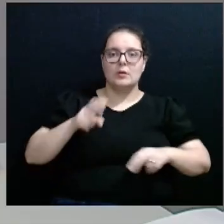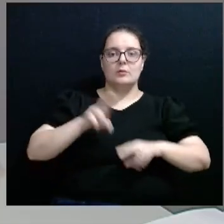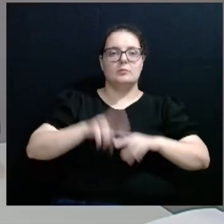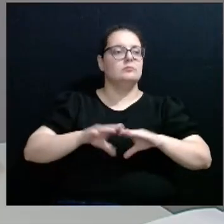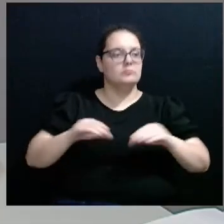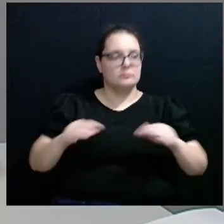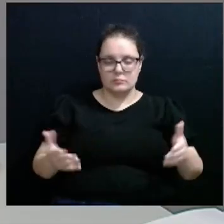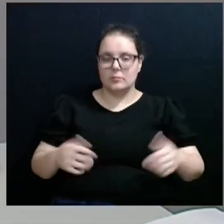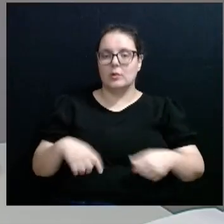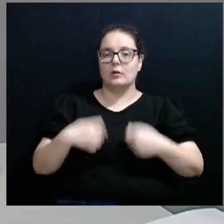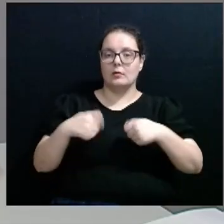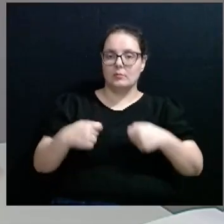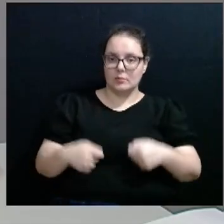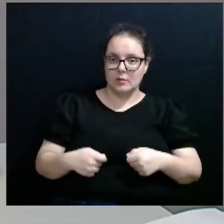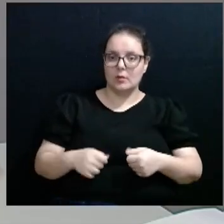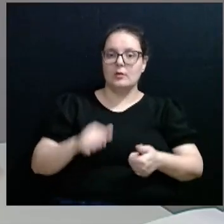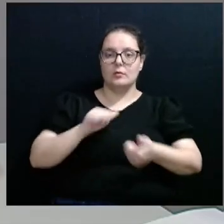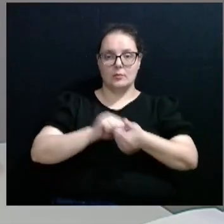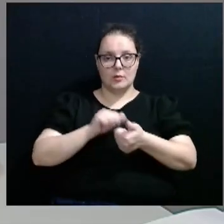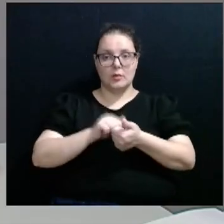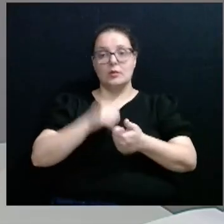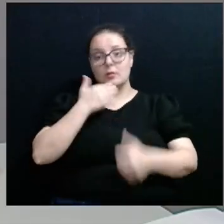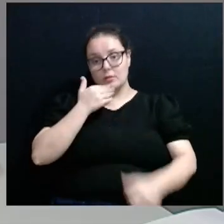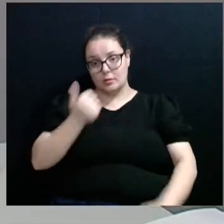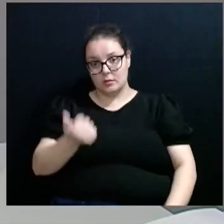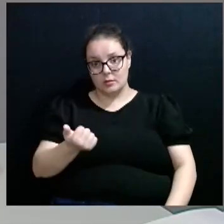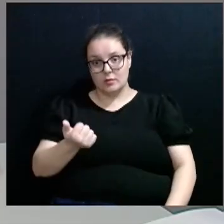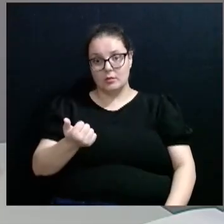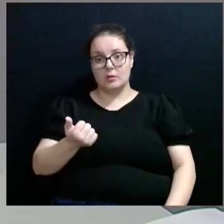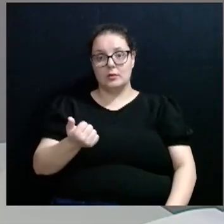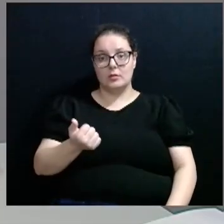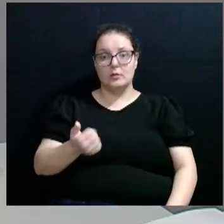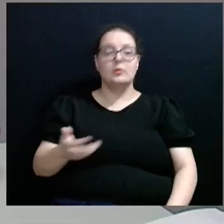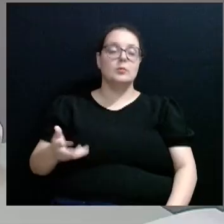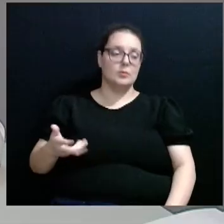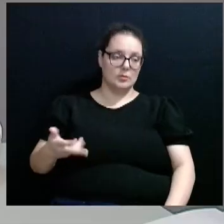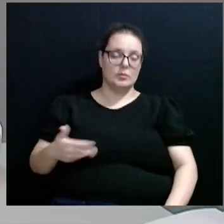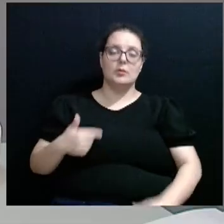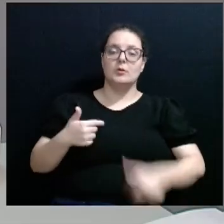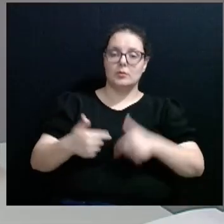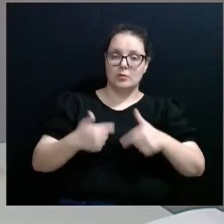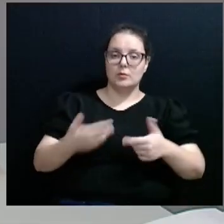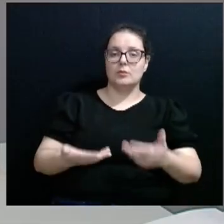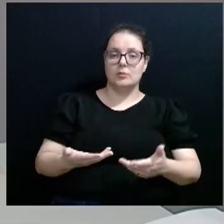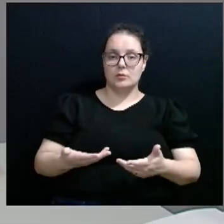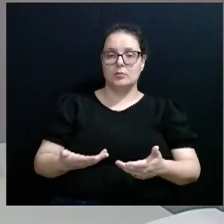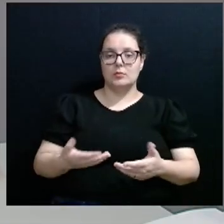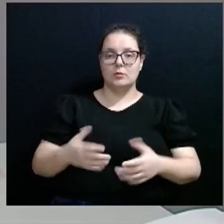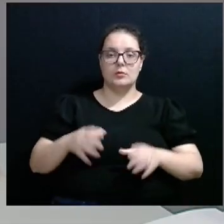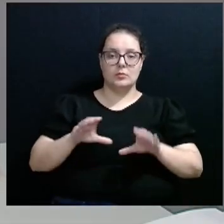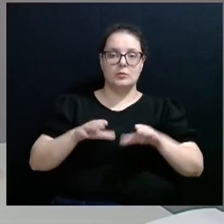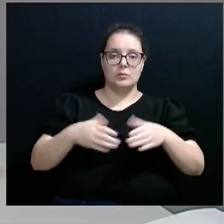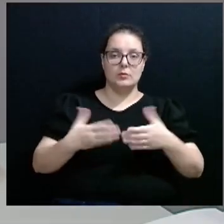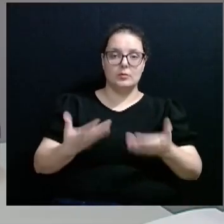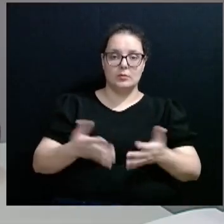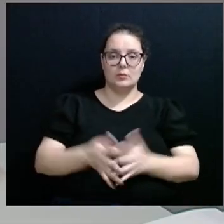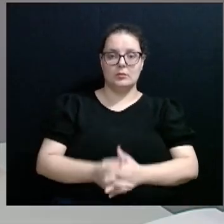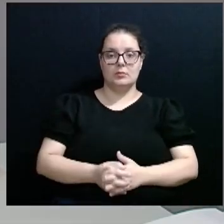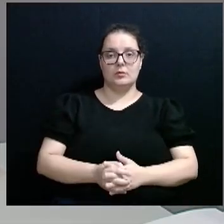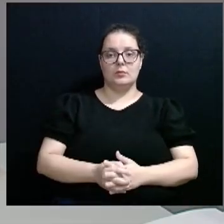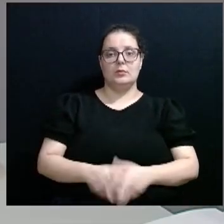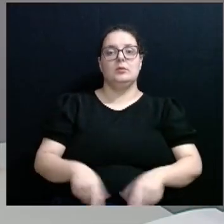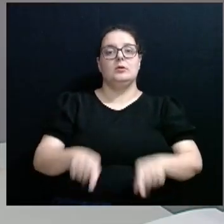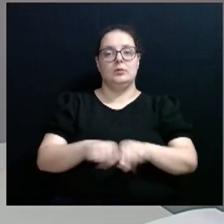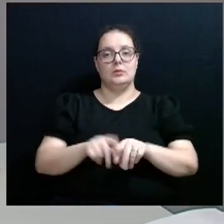para qualificar e melhorar, agilizar o trabalho no departamento. Então, também foi uma conquista